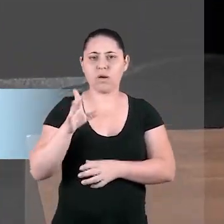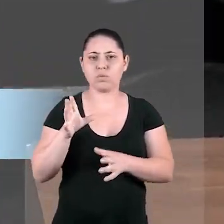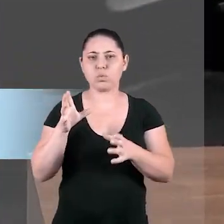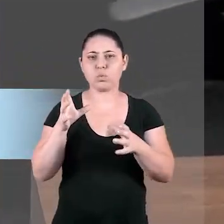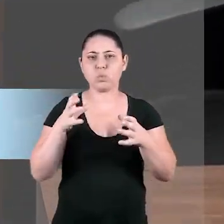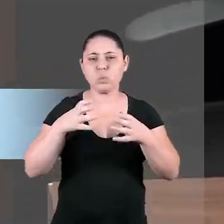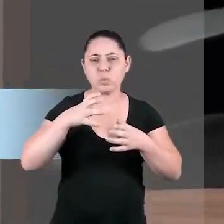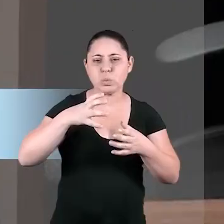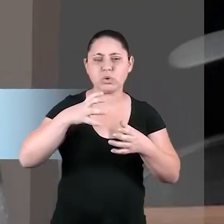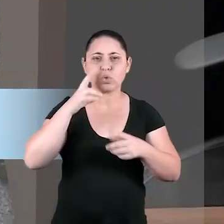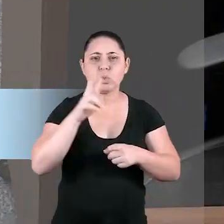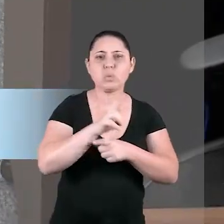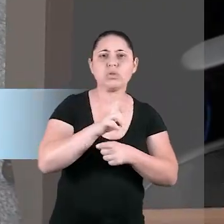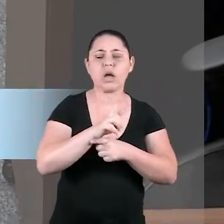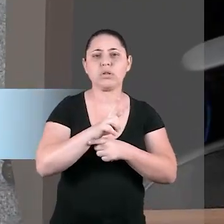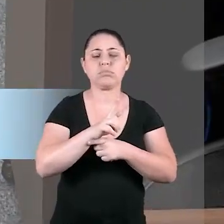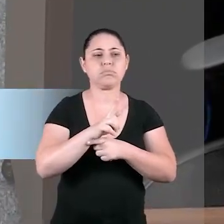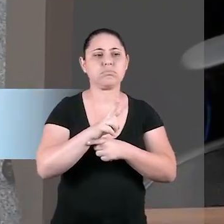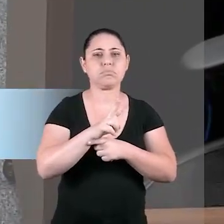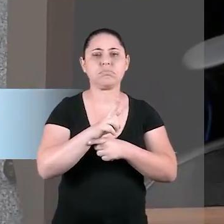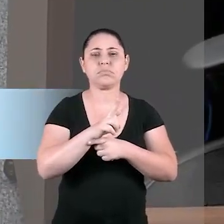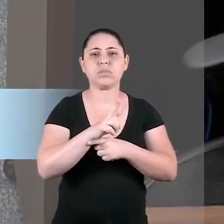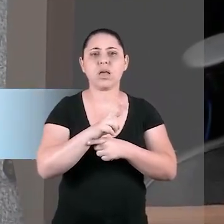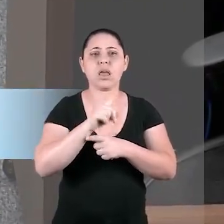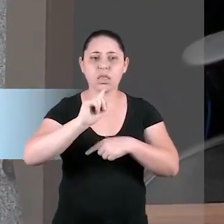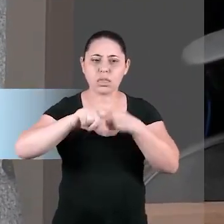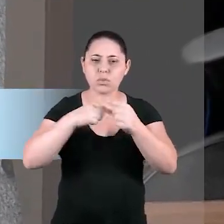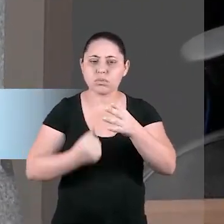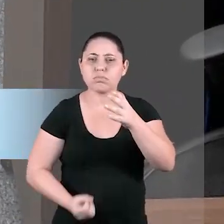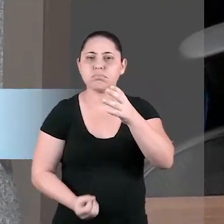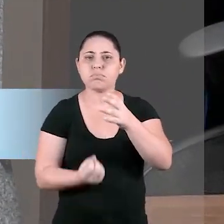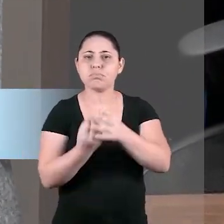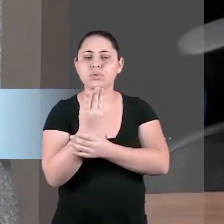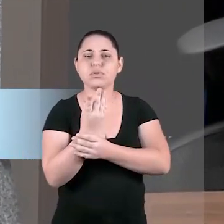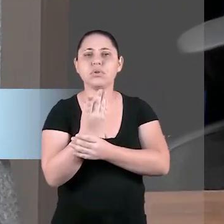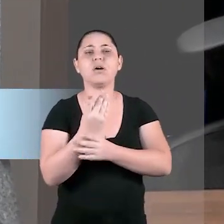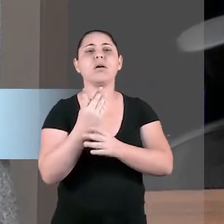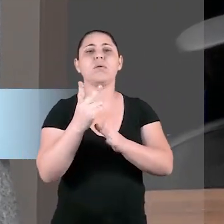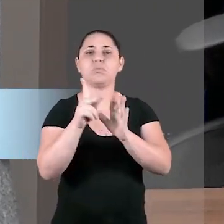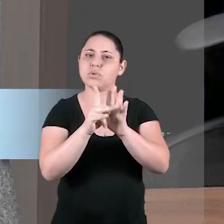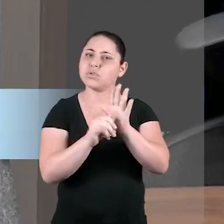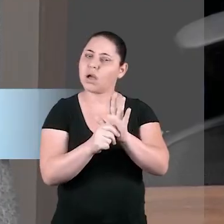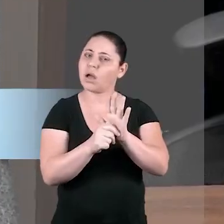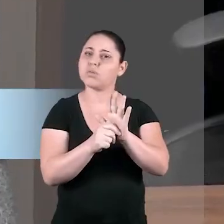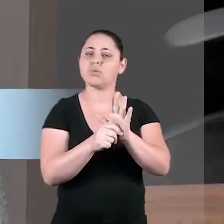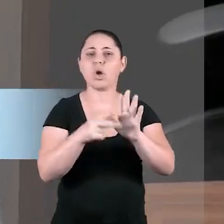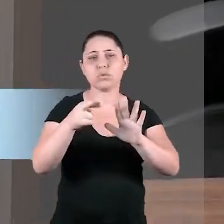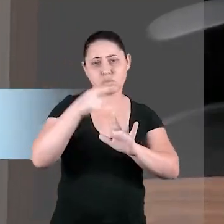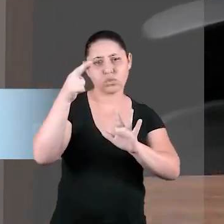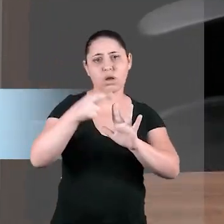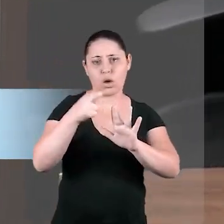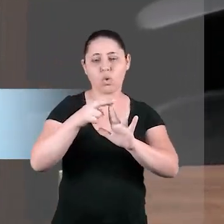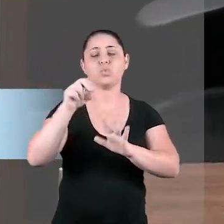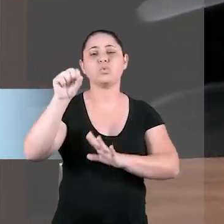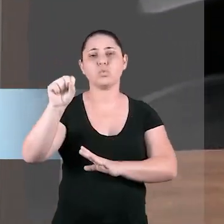no Congresso Internacional de Cuidados Paliativos, e aí foi aprovada essa resolução dizendo que